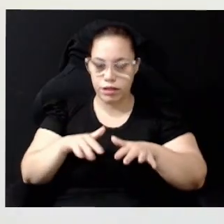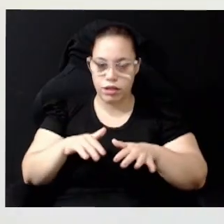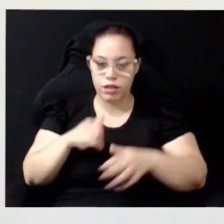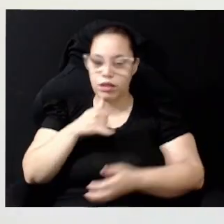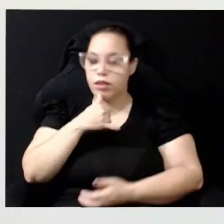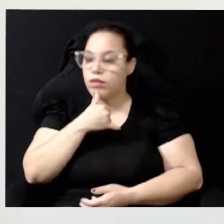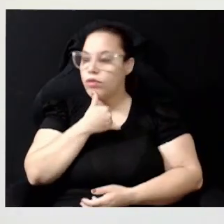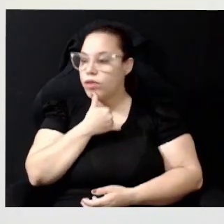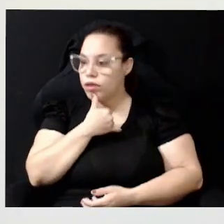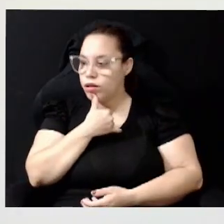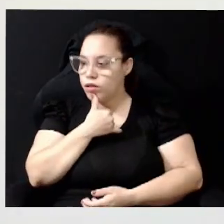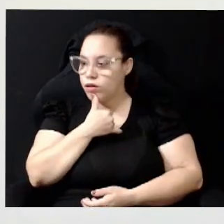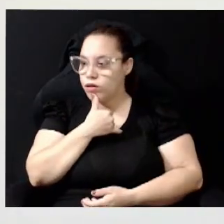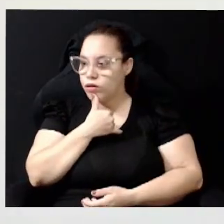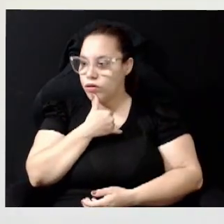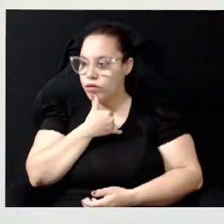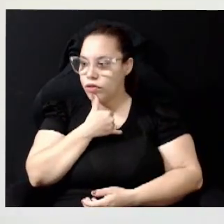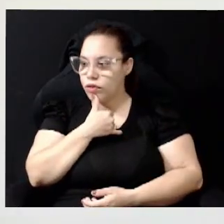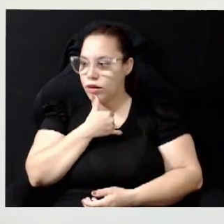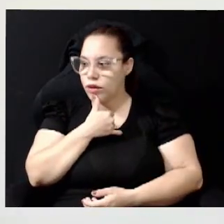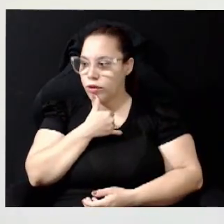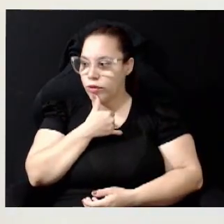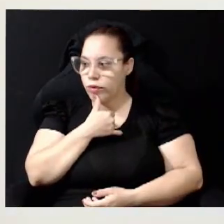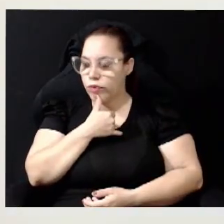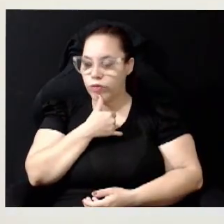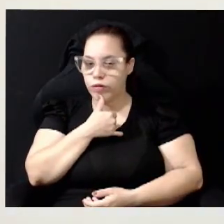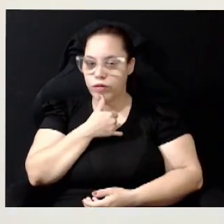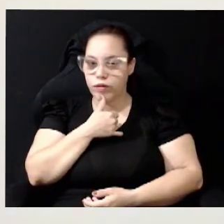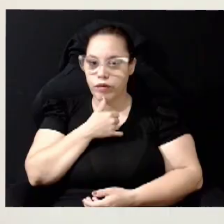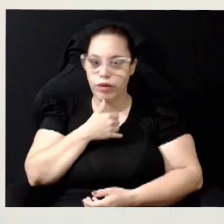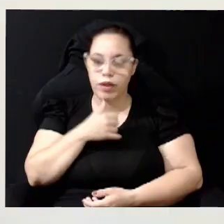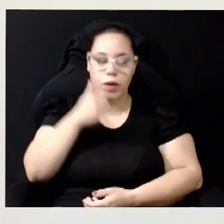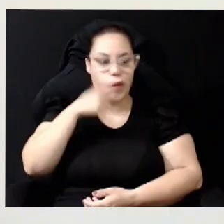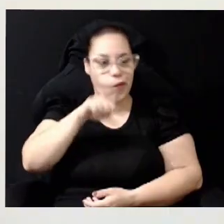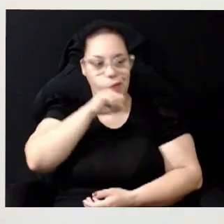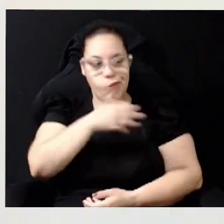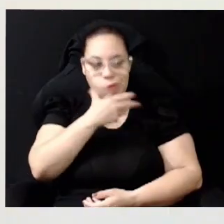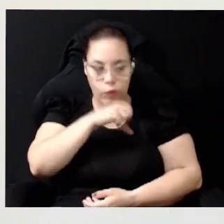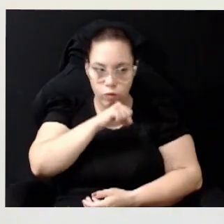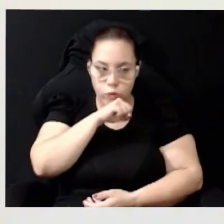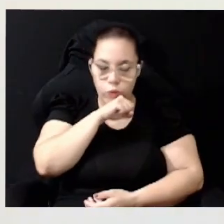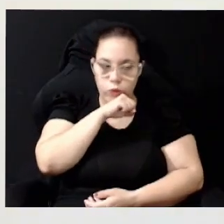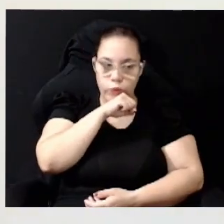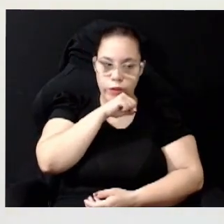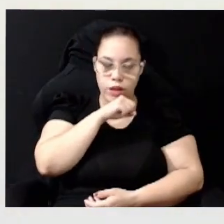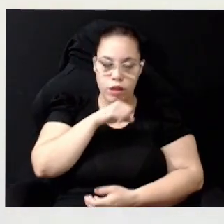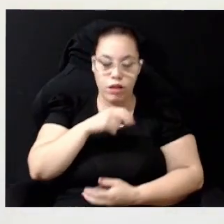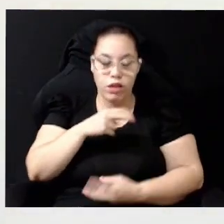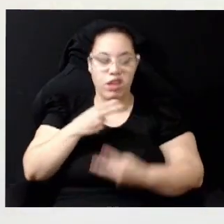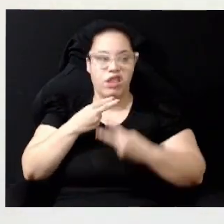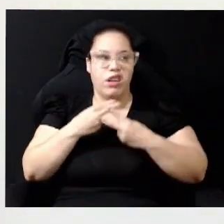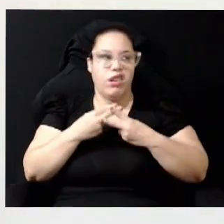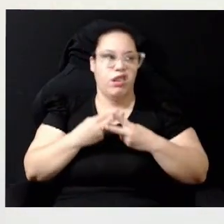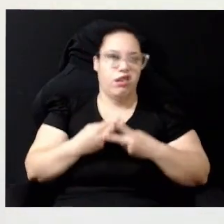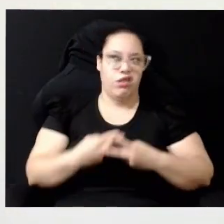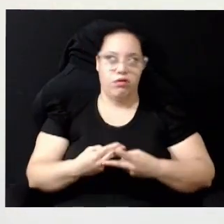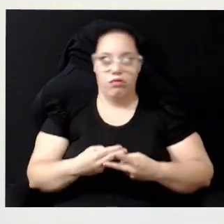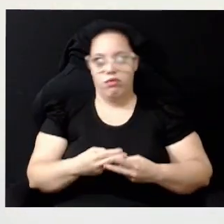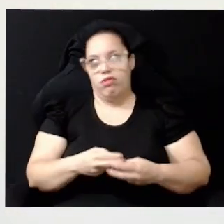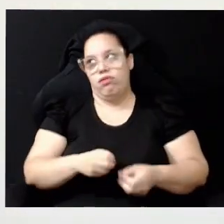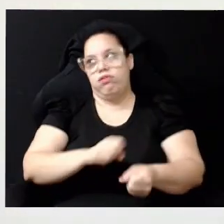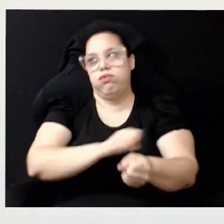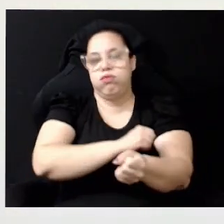frustração emocional, muitas vezes isso ativa no pai ou na mãe impaciência e